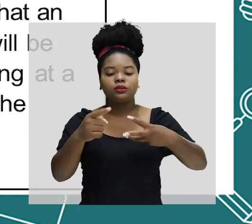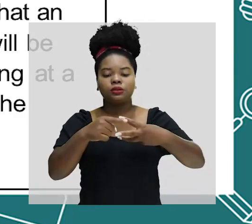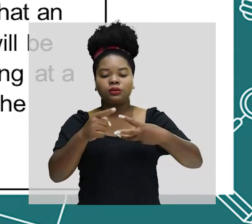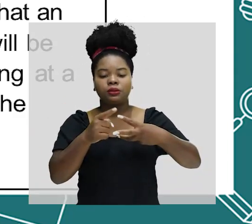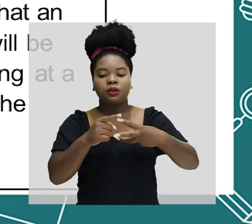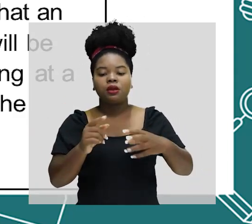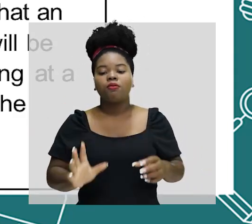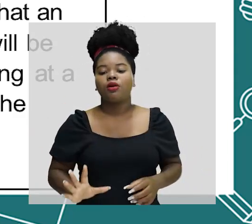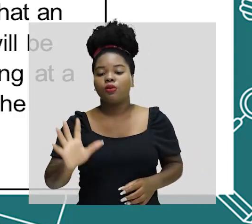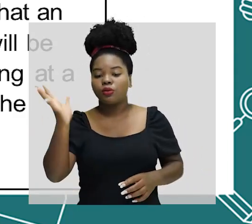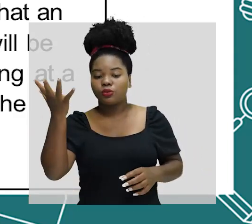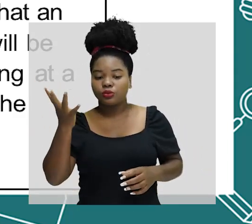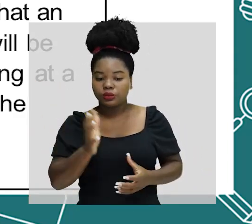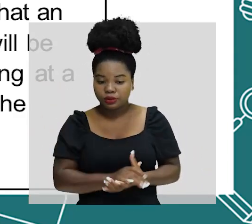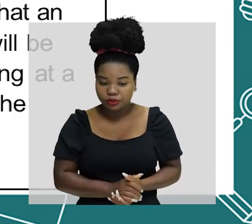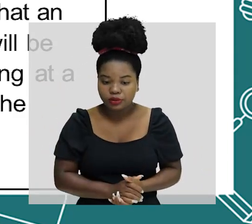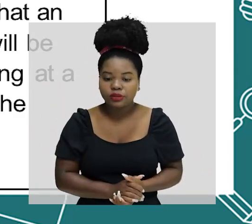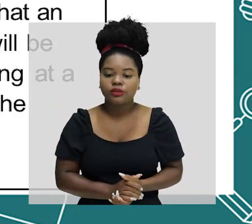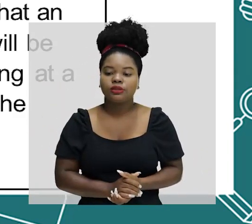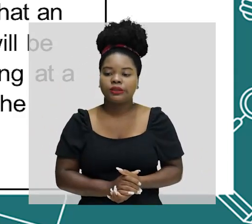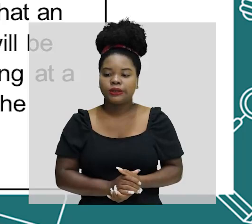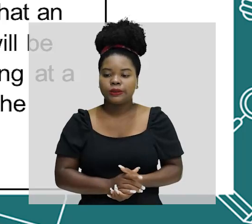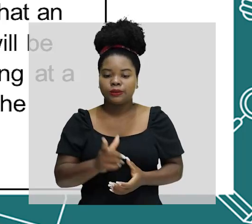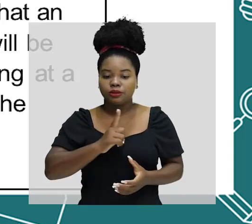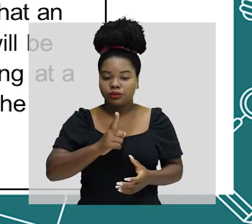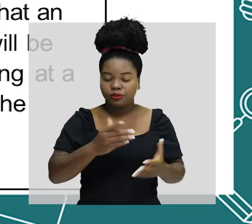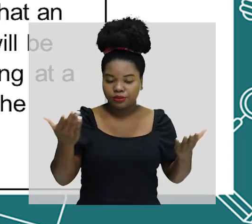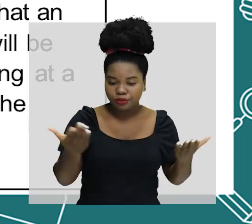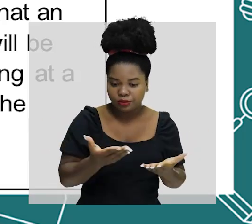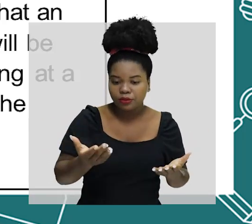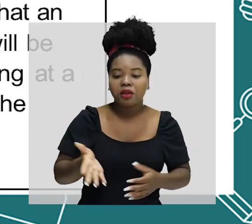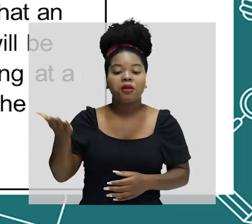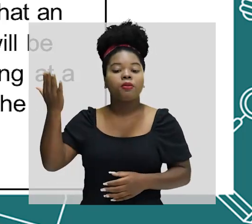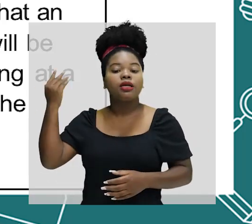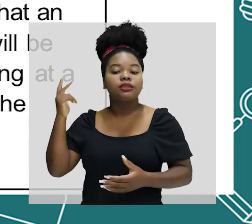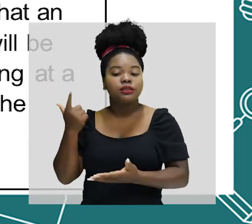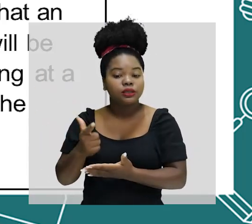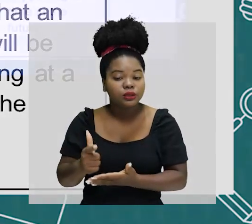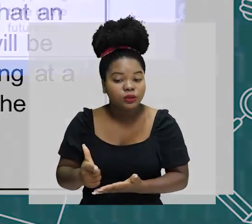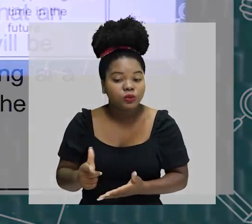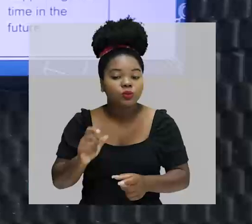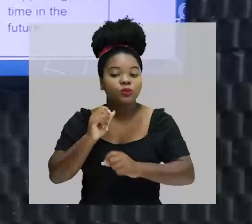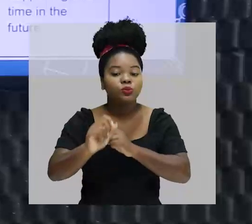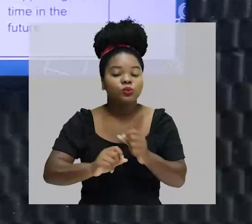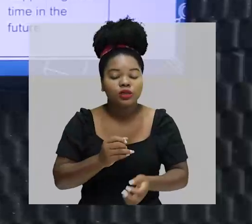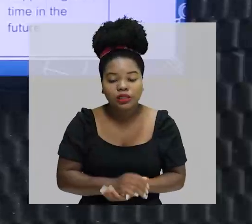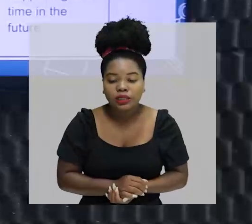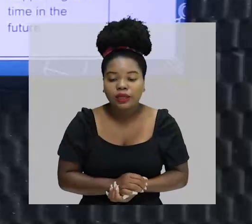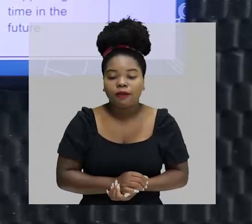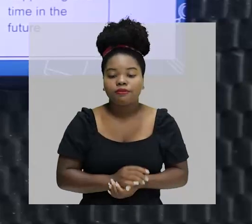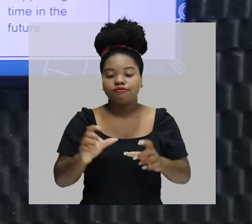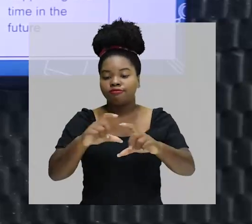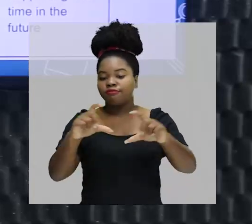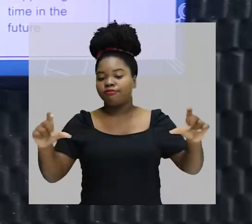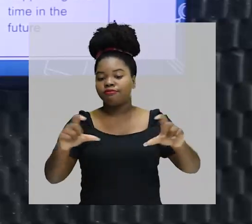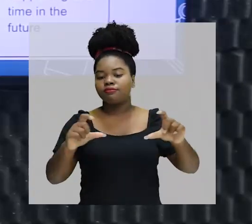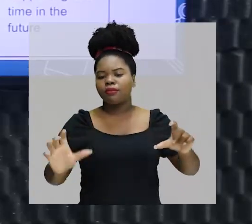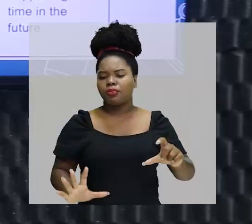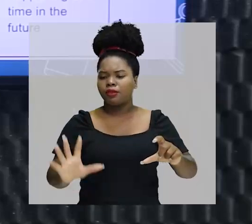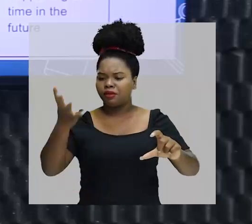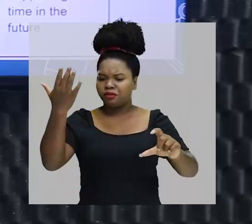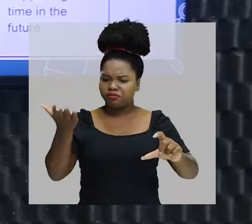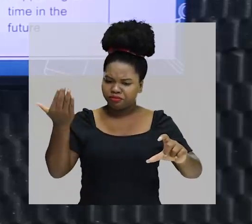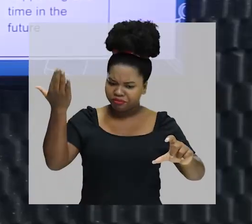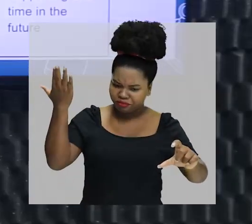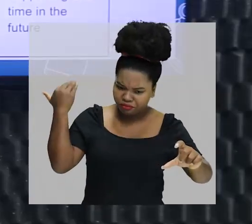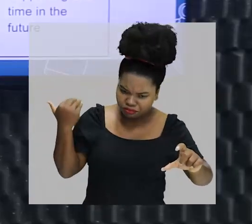está acontecendo no momento atual. Passado contínuo, para mostrar uma ação que estava acontecendo,